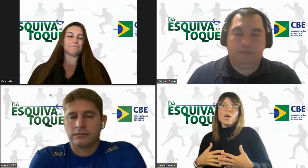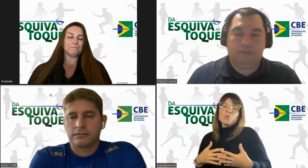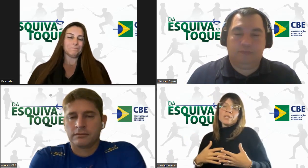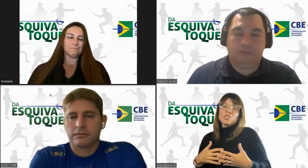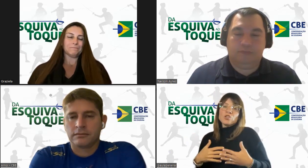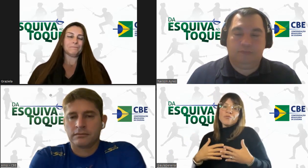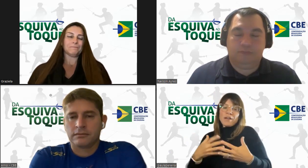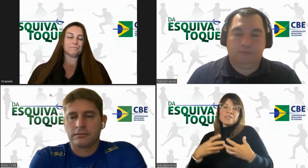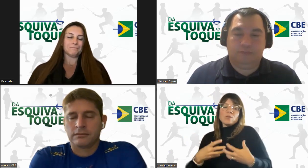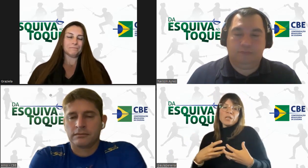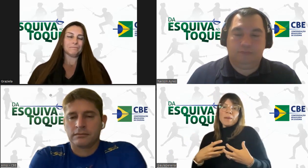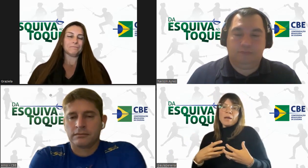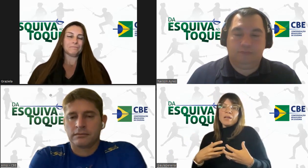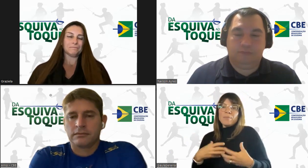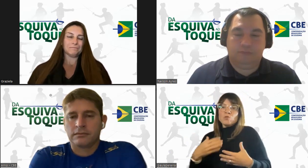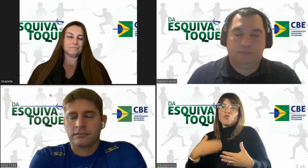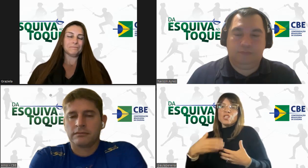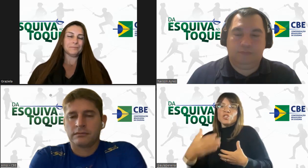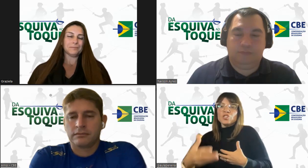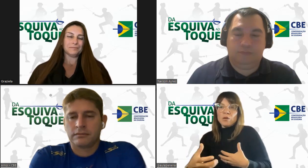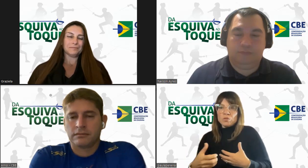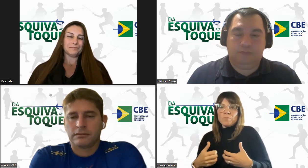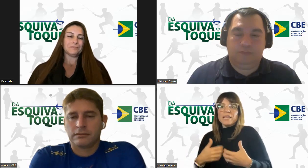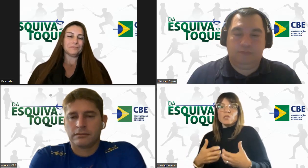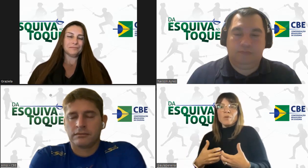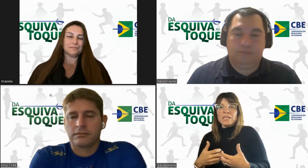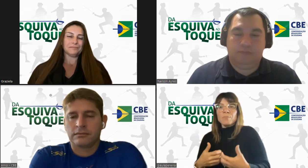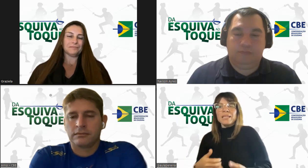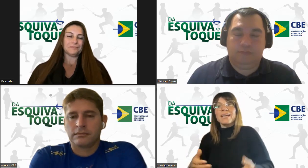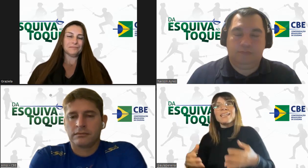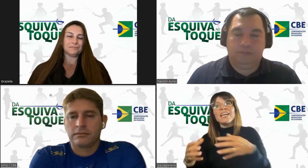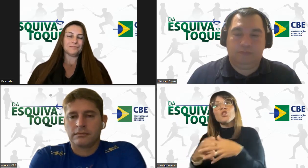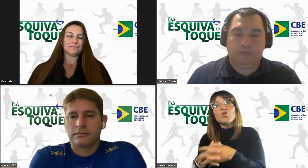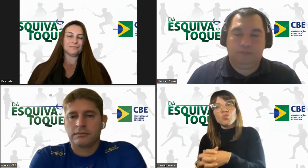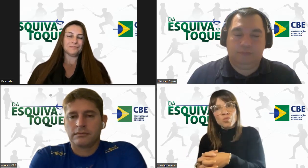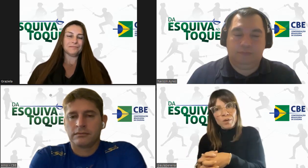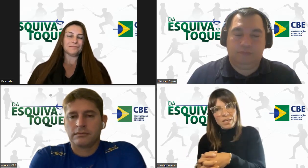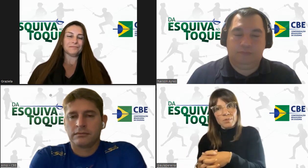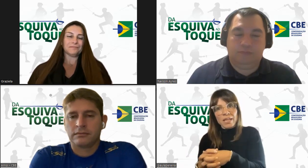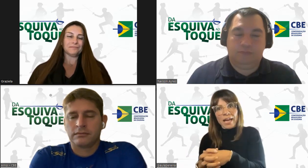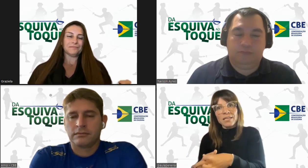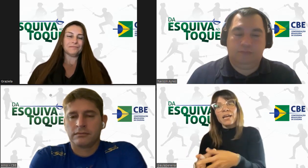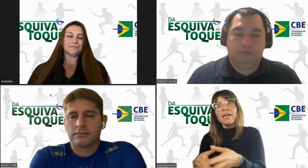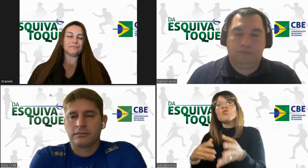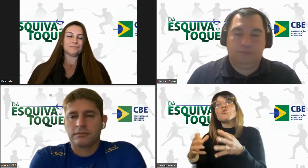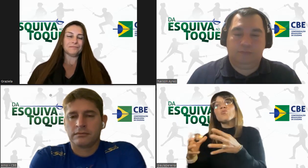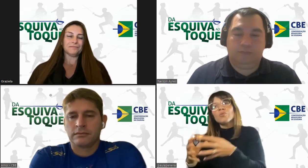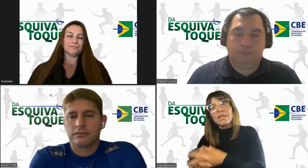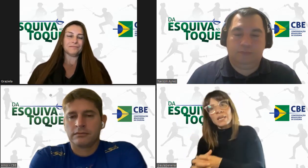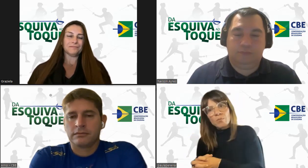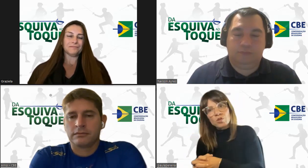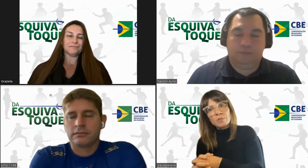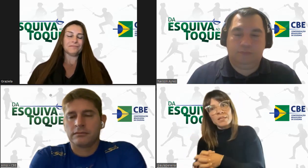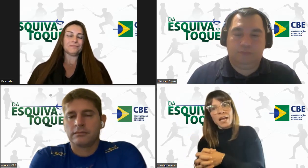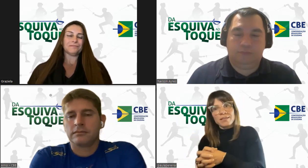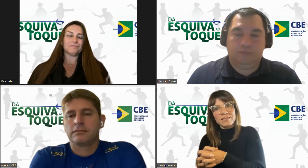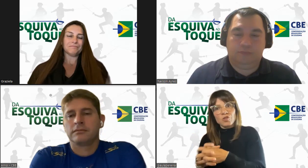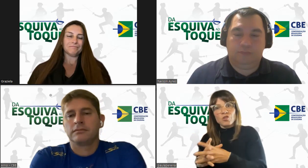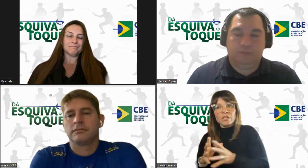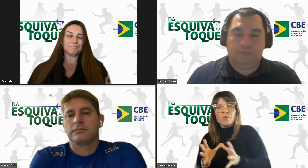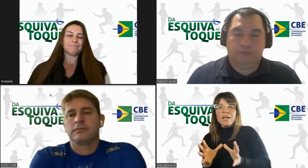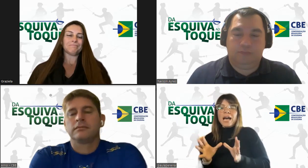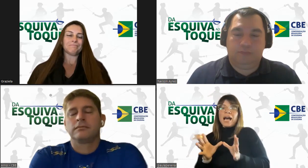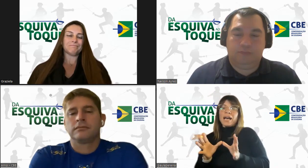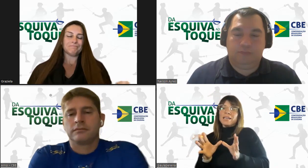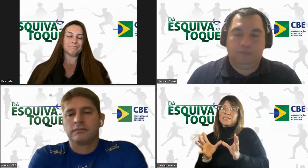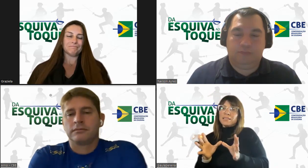porque ele porque a gente vai fazer o trabalho ali mas o dia a dia com os pais e com a equipe técnica e junto com a equipe técnica e junto da equipe multidisciplinar